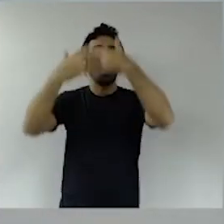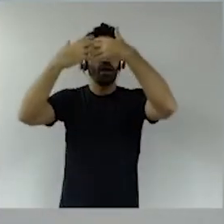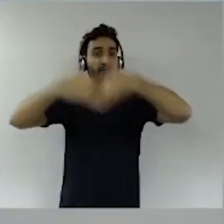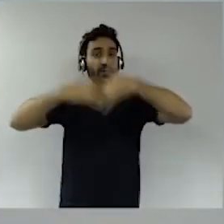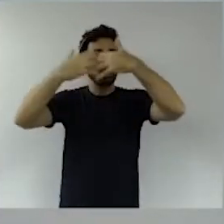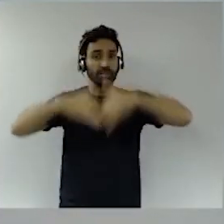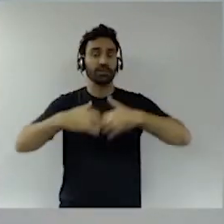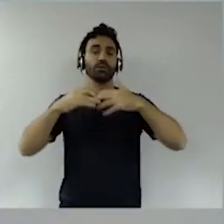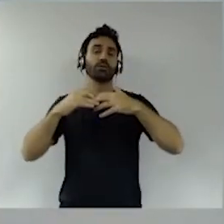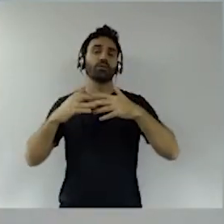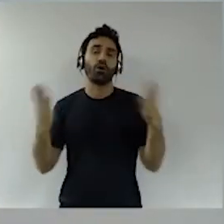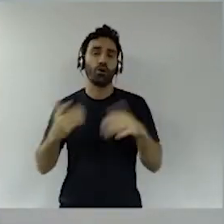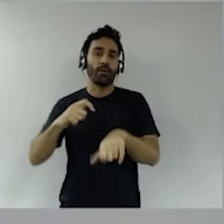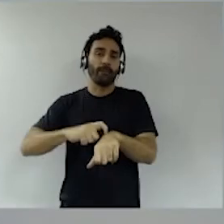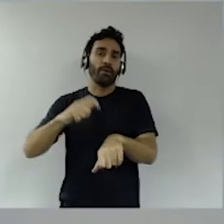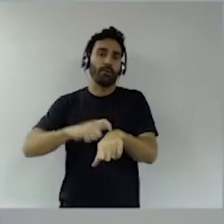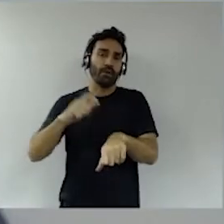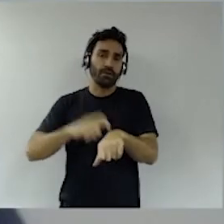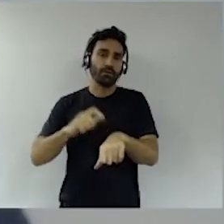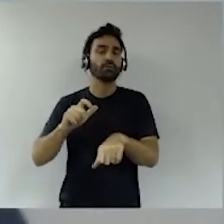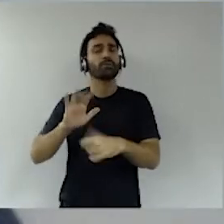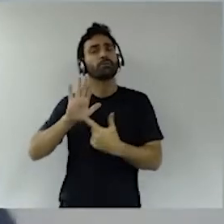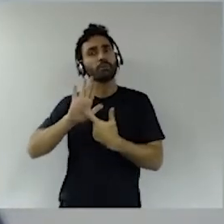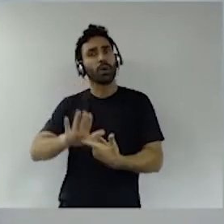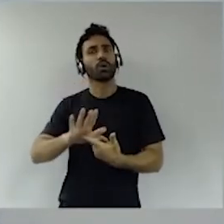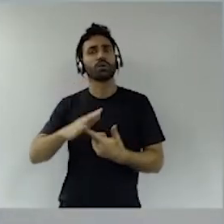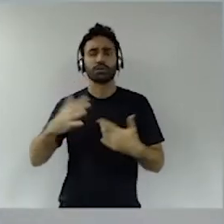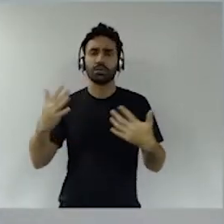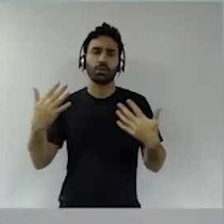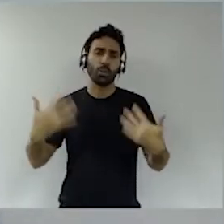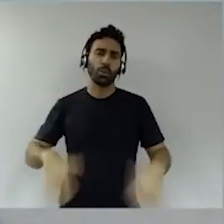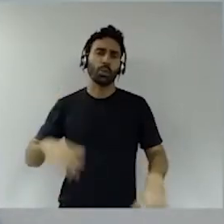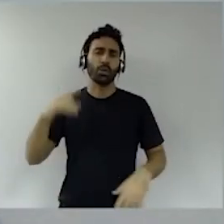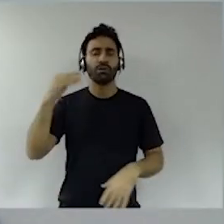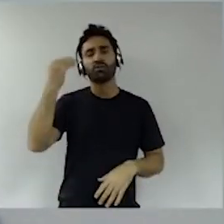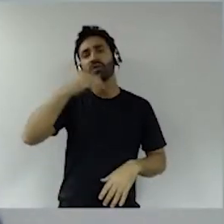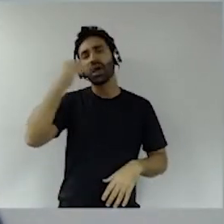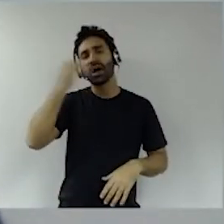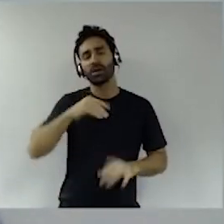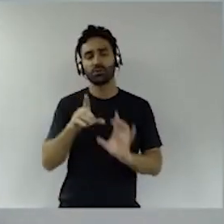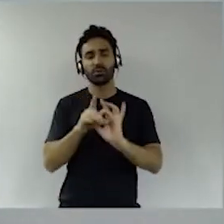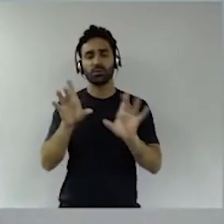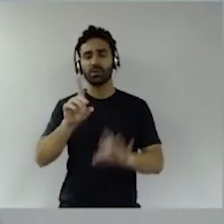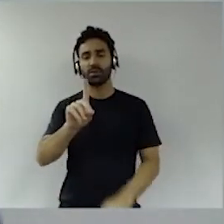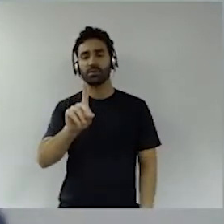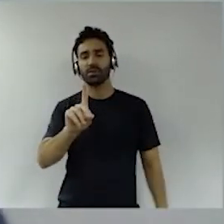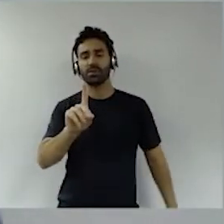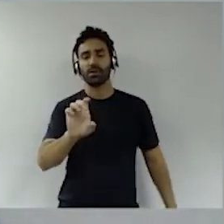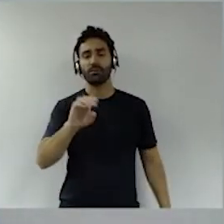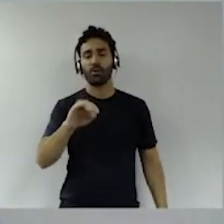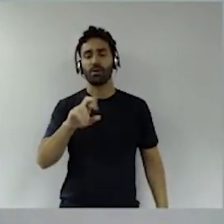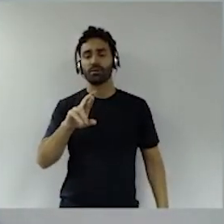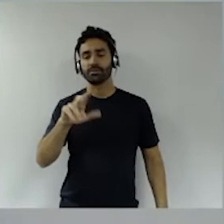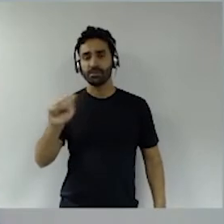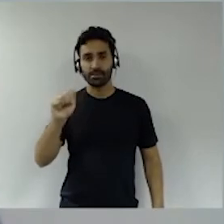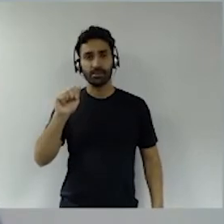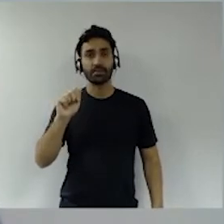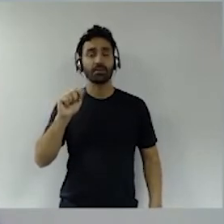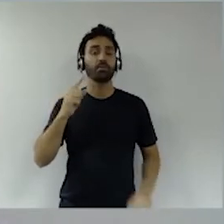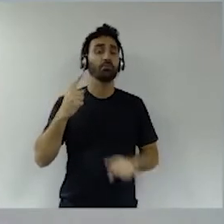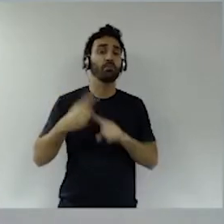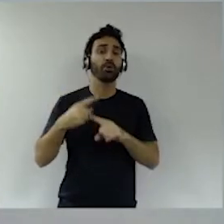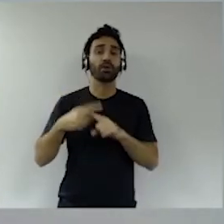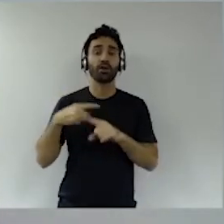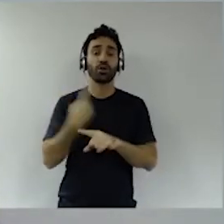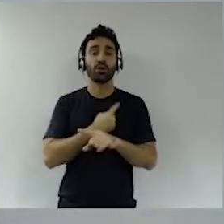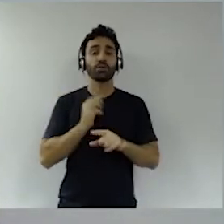sobretudo para esse momento. Ele mostra quão frágil pode ser uma democracia quando os nossos representantes não